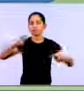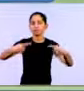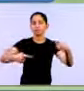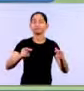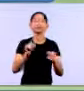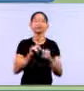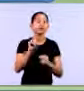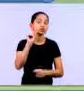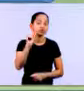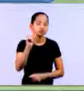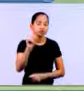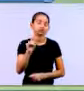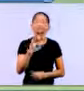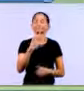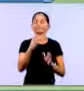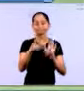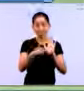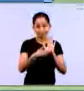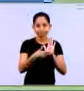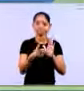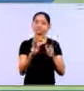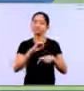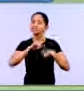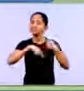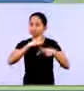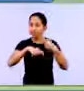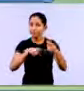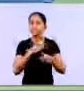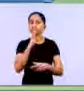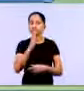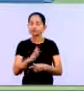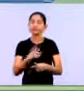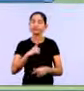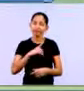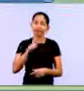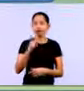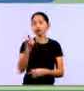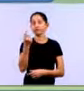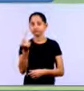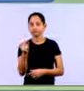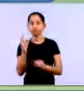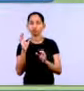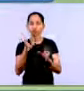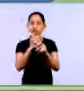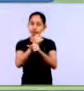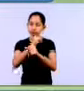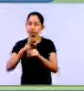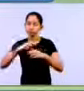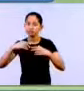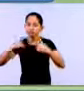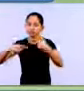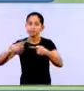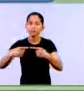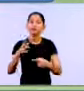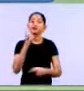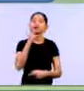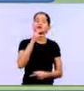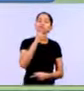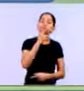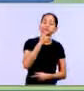opõe embargos. E caso, depois da criação dessa dívida, o ente político passe mais tempo do